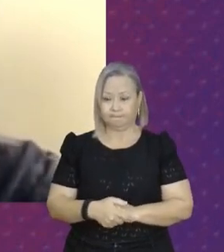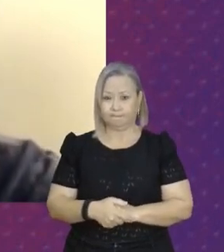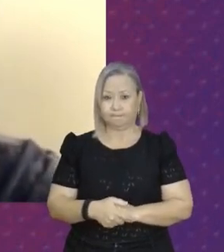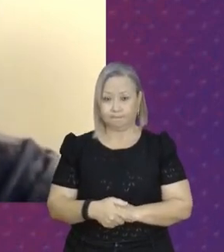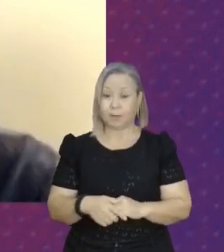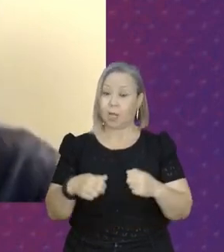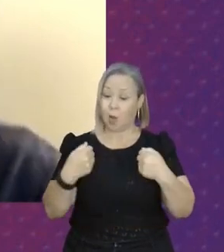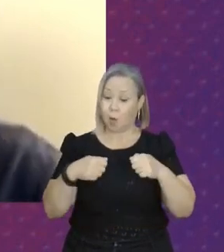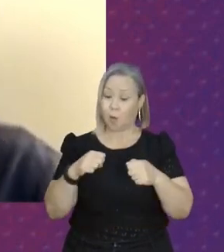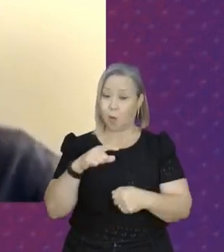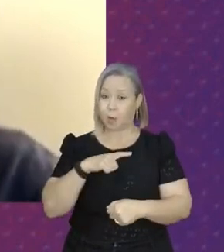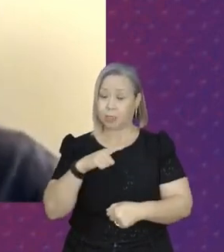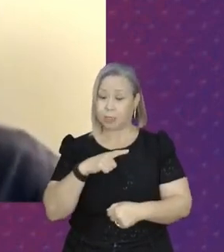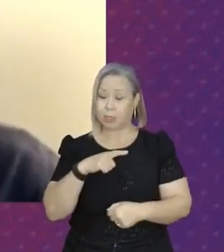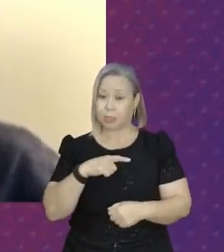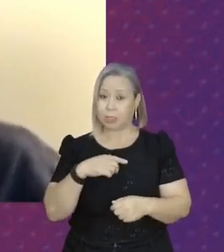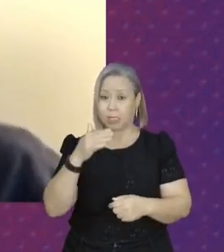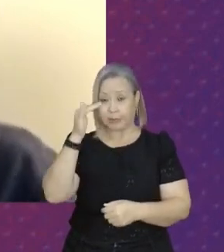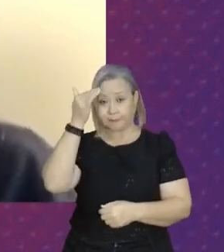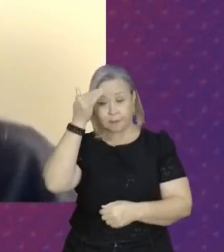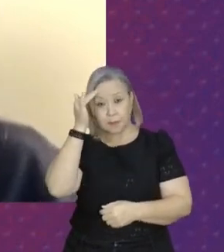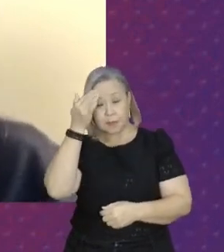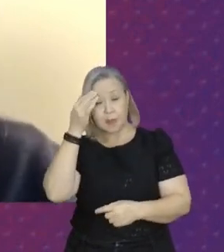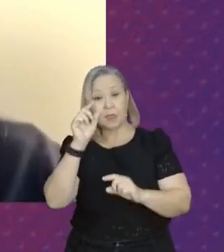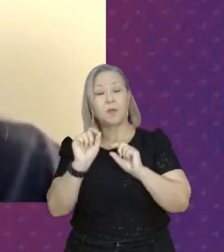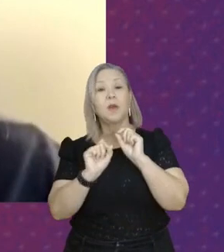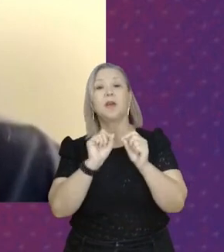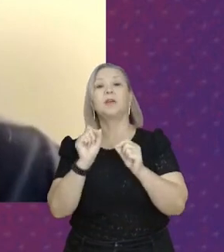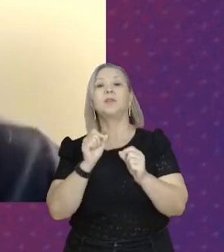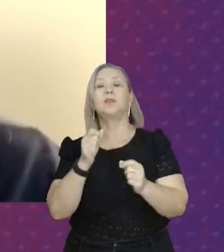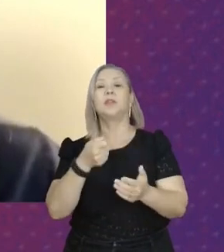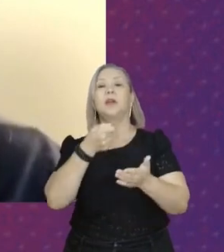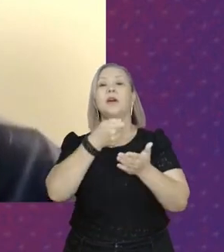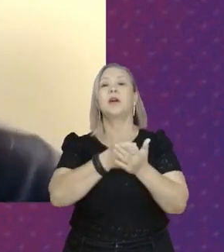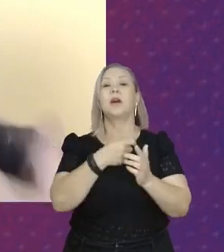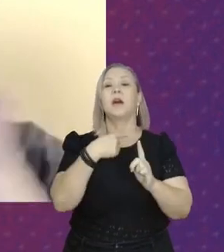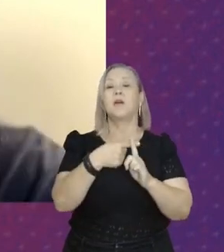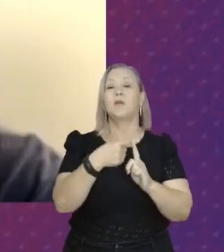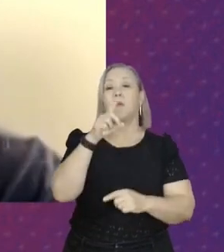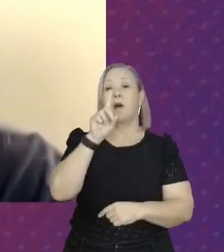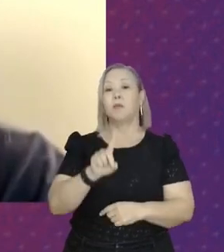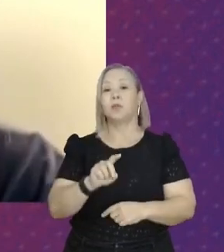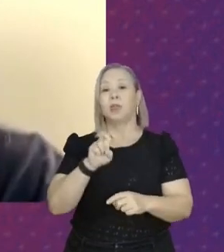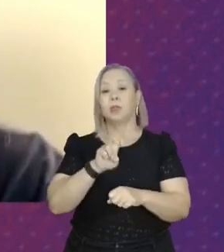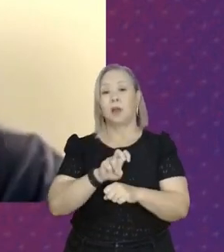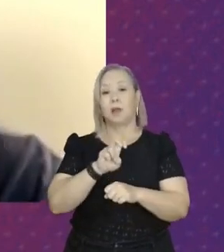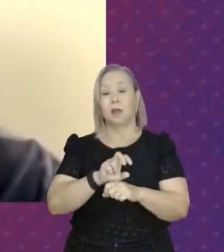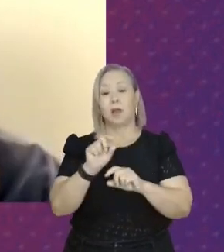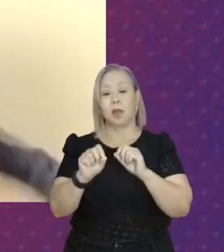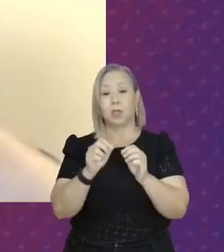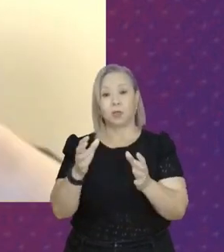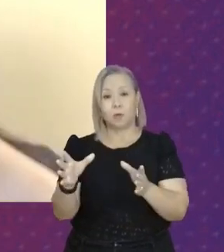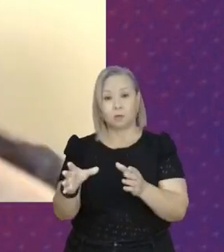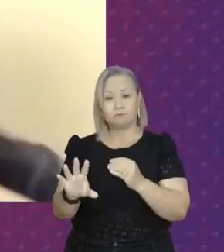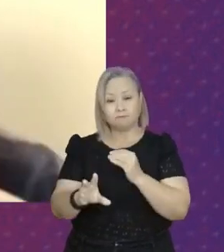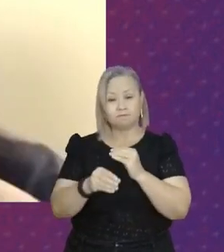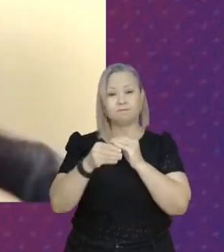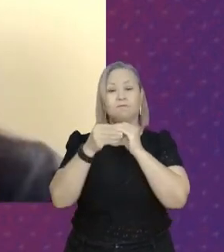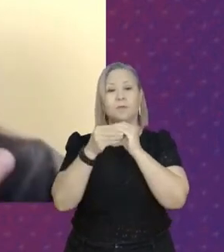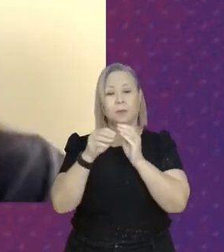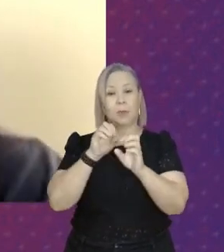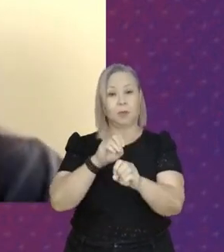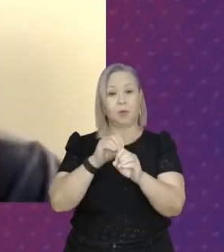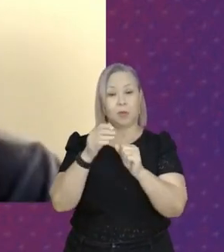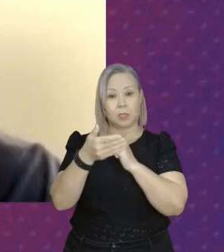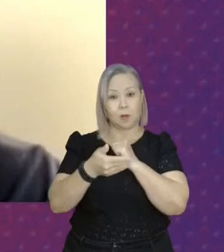justamente precisa ter essa outra perspectiva de afirmar o direito à creche como parte da educação básica, com